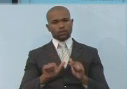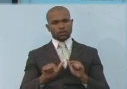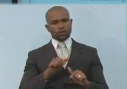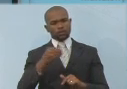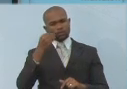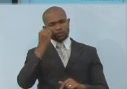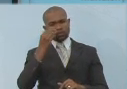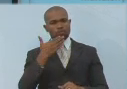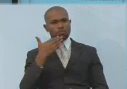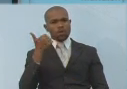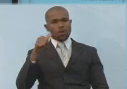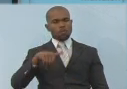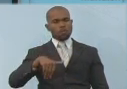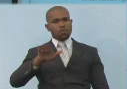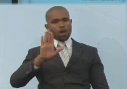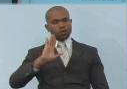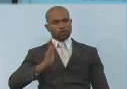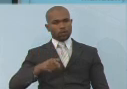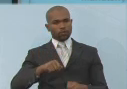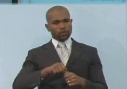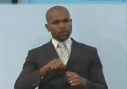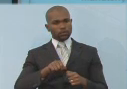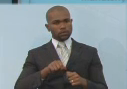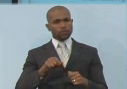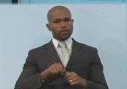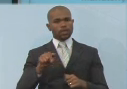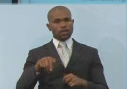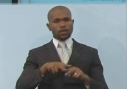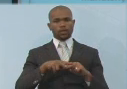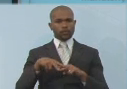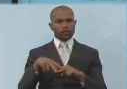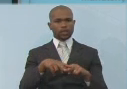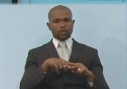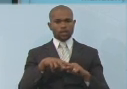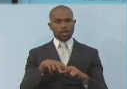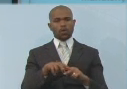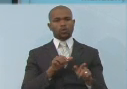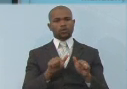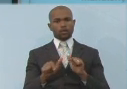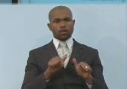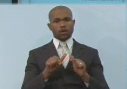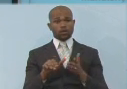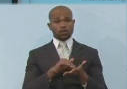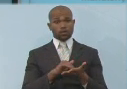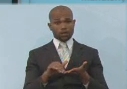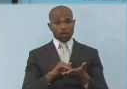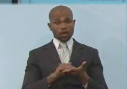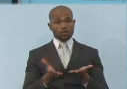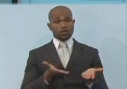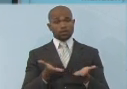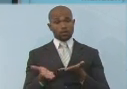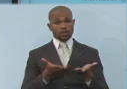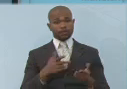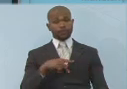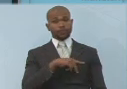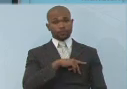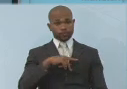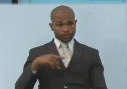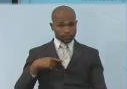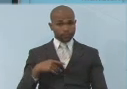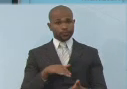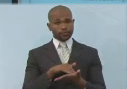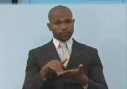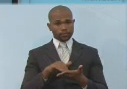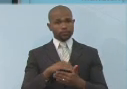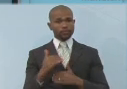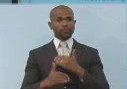eficiência. Já realizamos essas revisões de processos de trabalho na Secretaria de Serviços Públicos, na Secretaria de